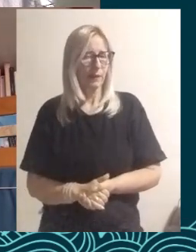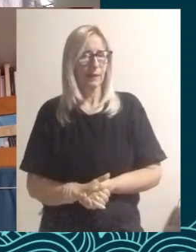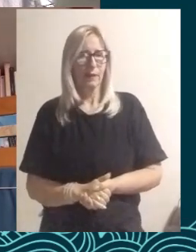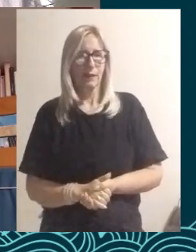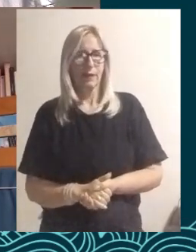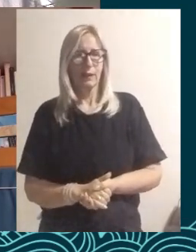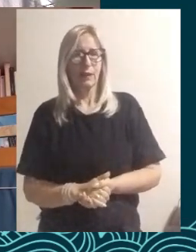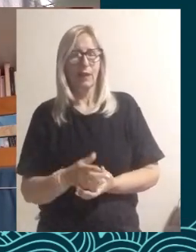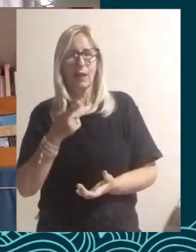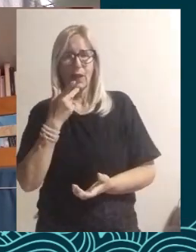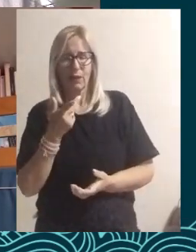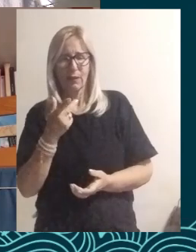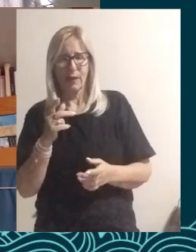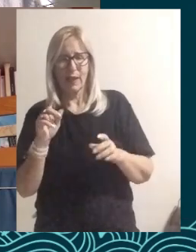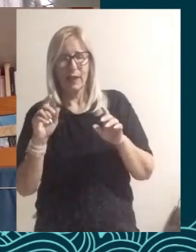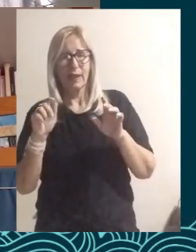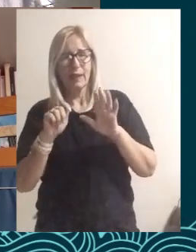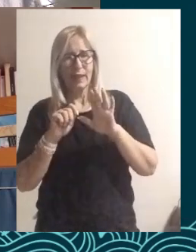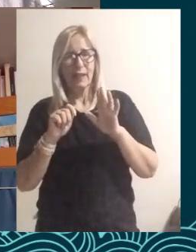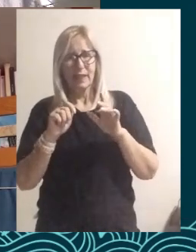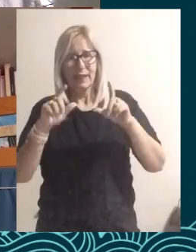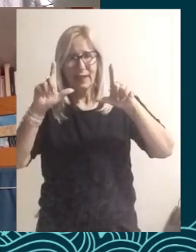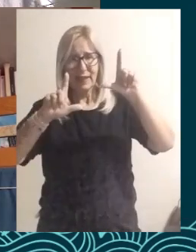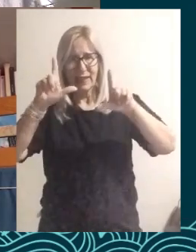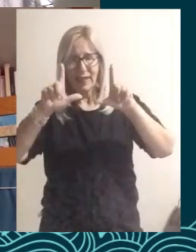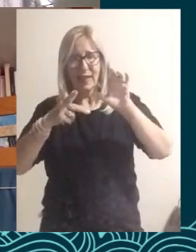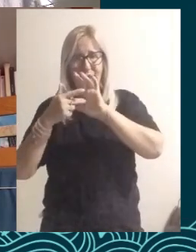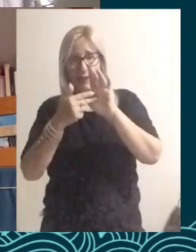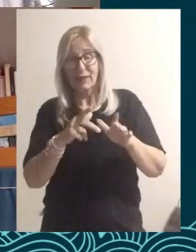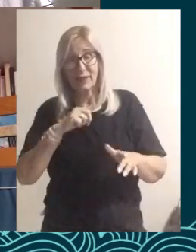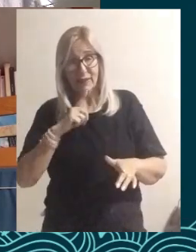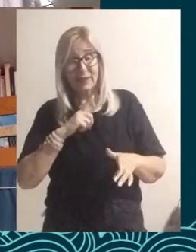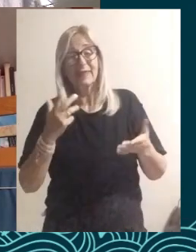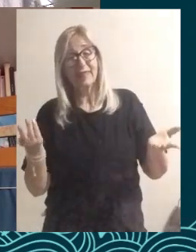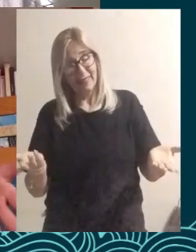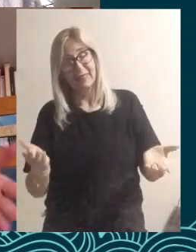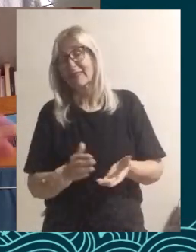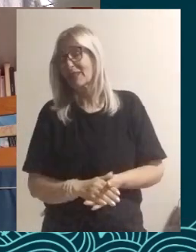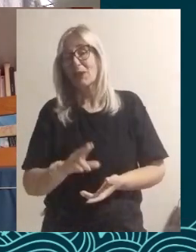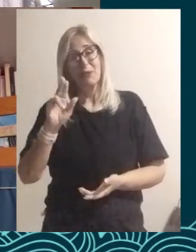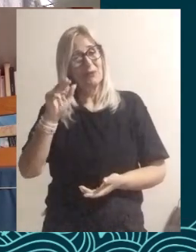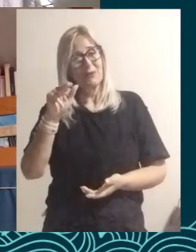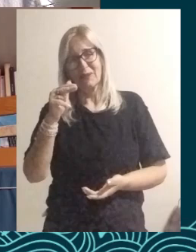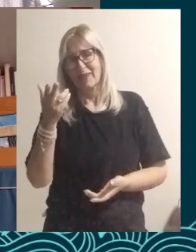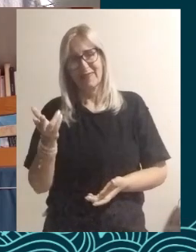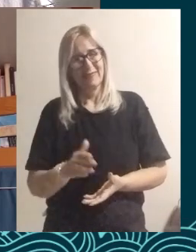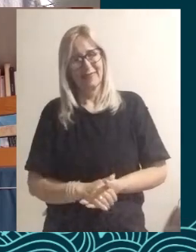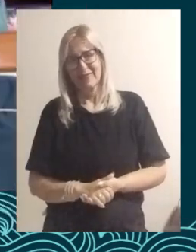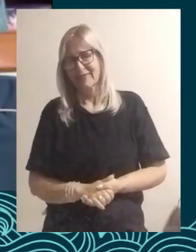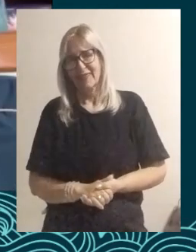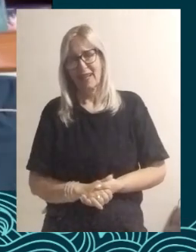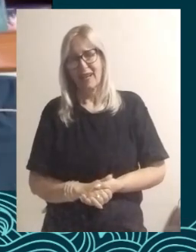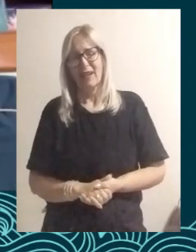né? Nunca é o que tem. Nunca a gente vai ligar a televisão e ele vai estar elogiando o que a gente já